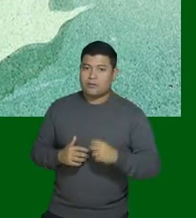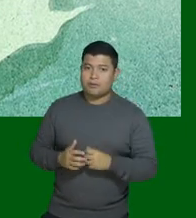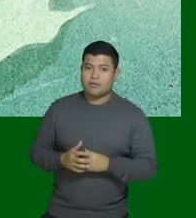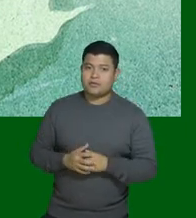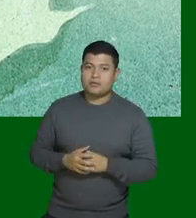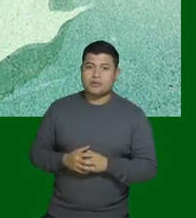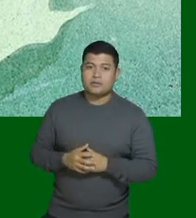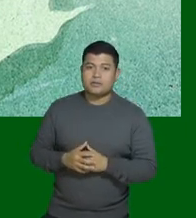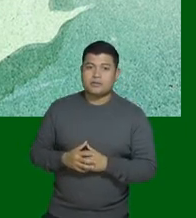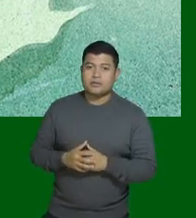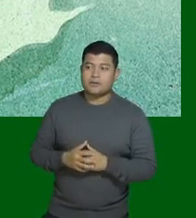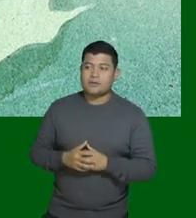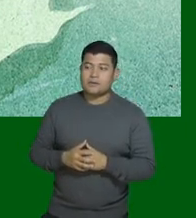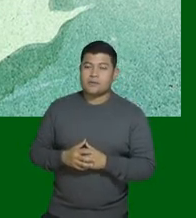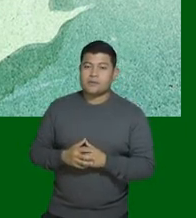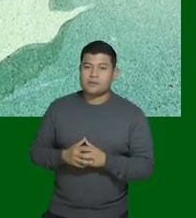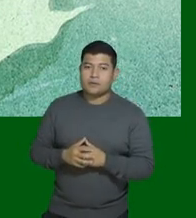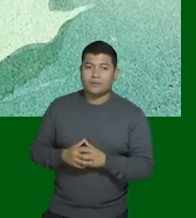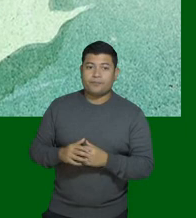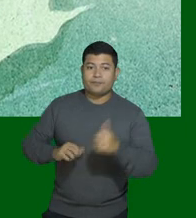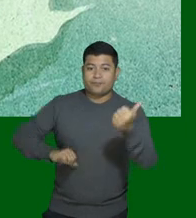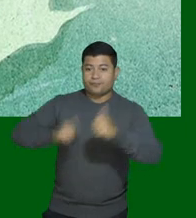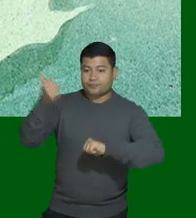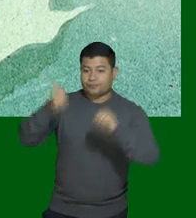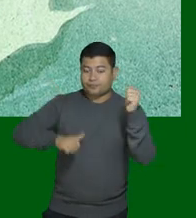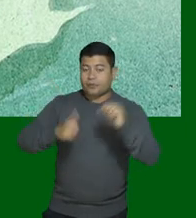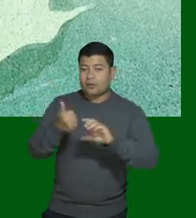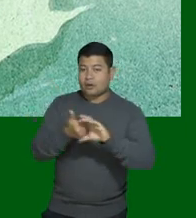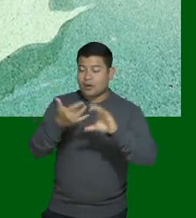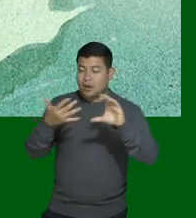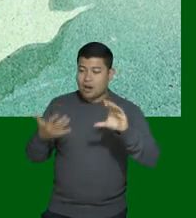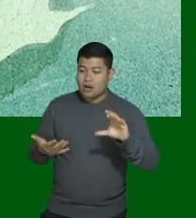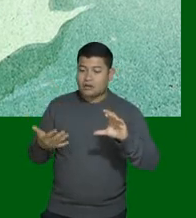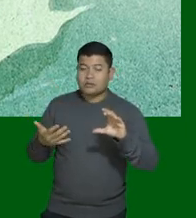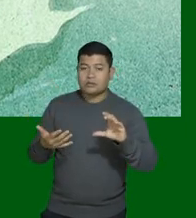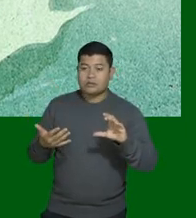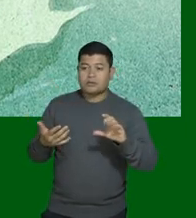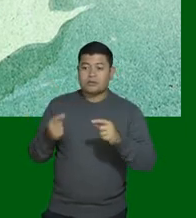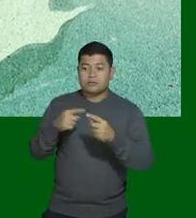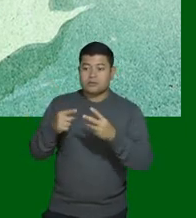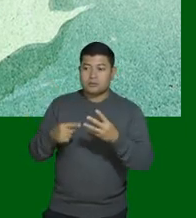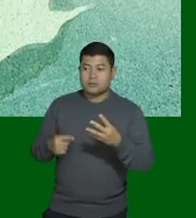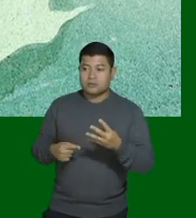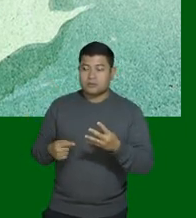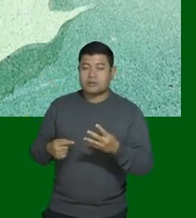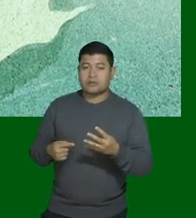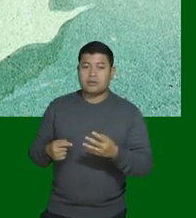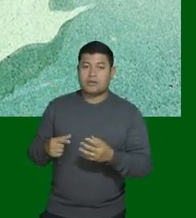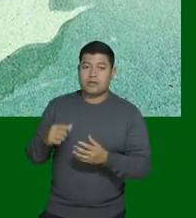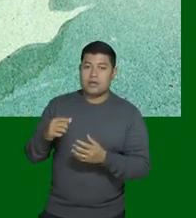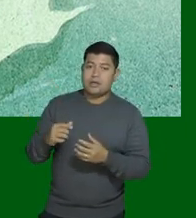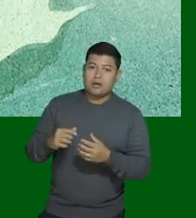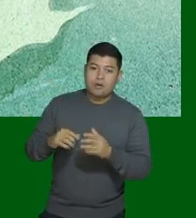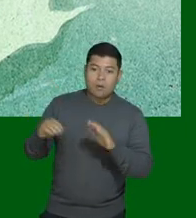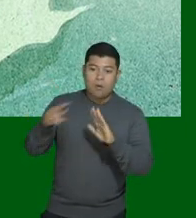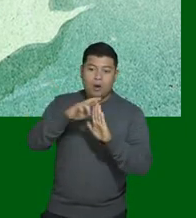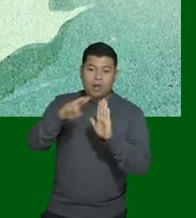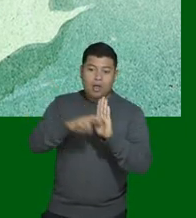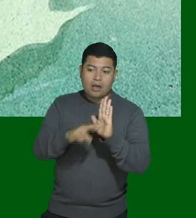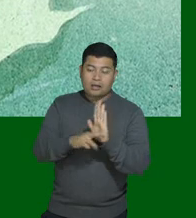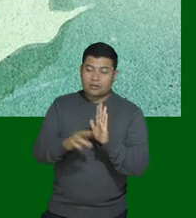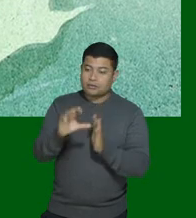de regulação, são avaliados os critérios de acordo com o protocolo do CEDRA. E se a